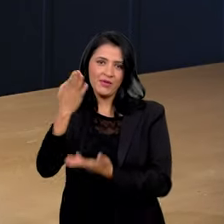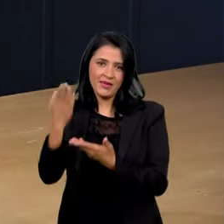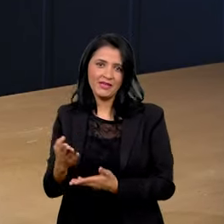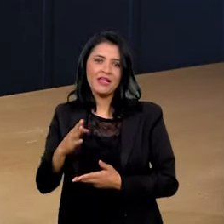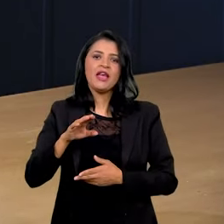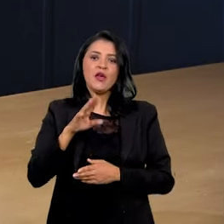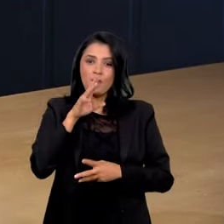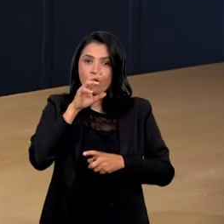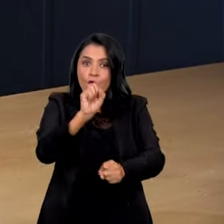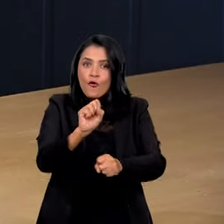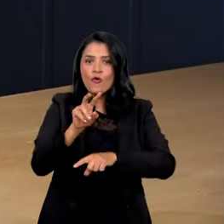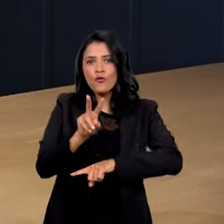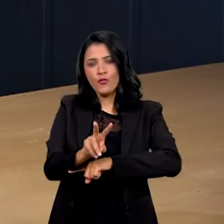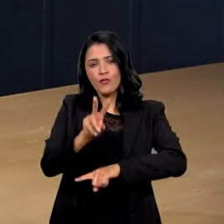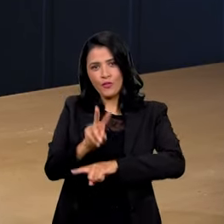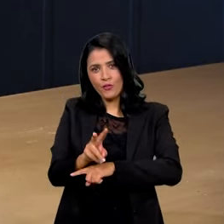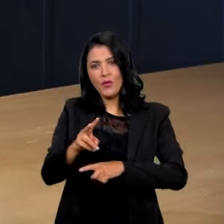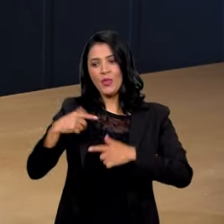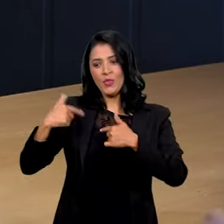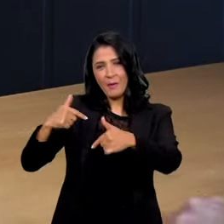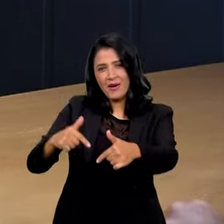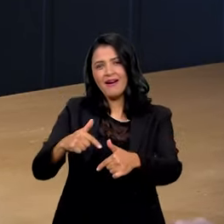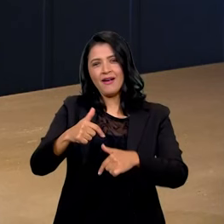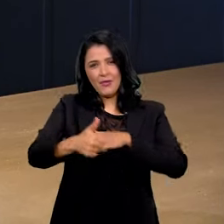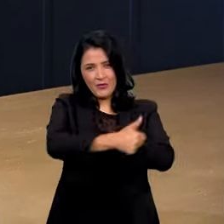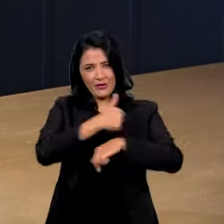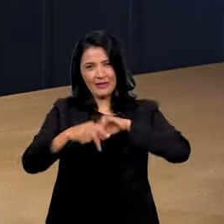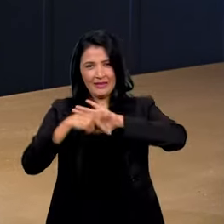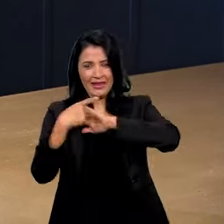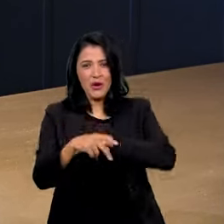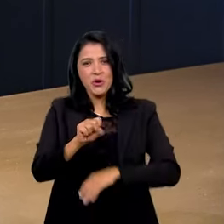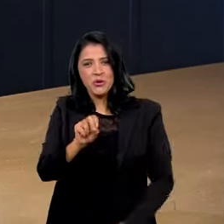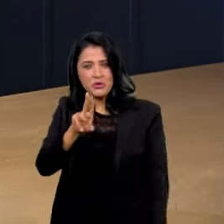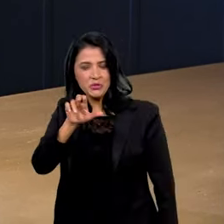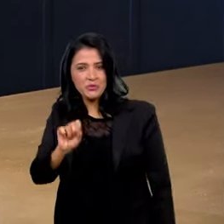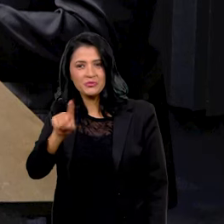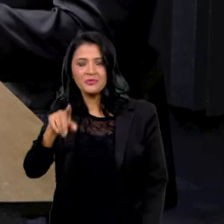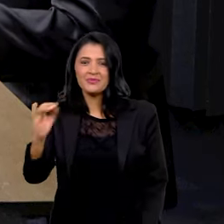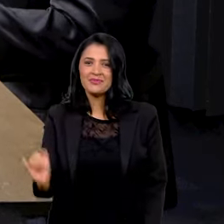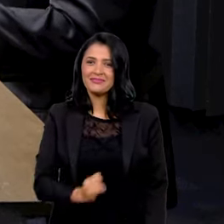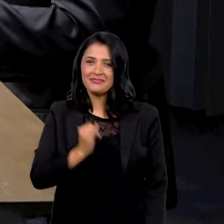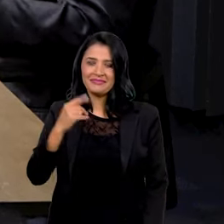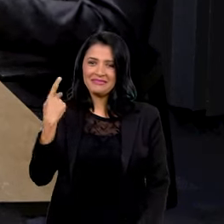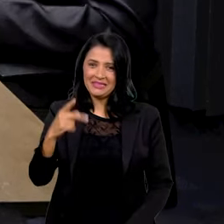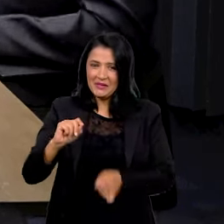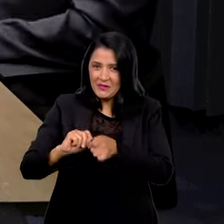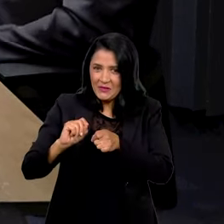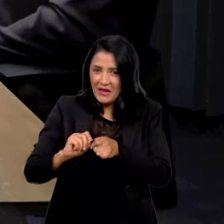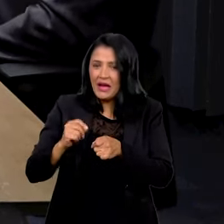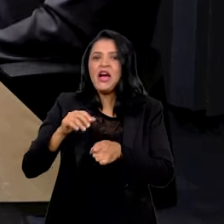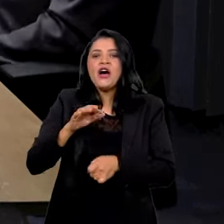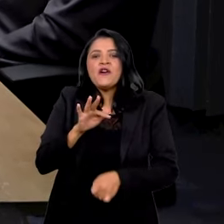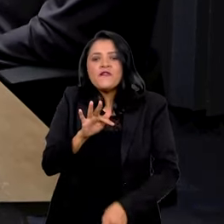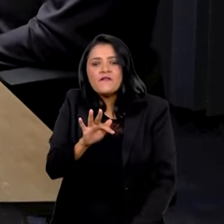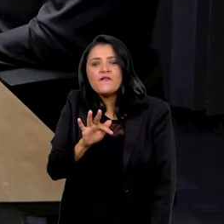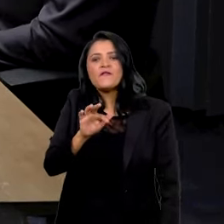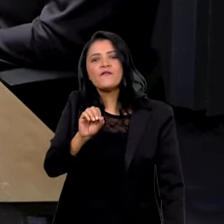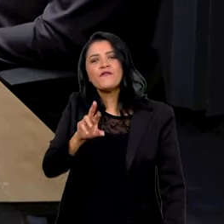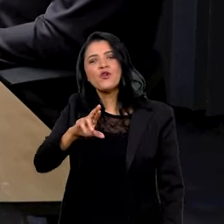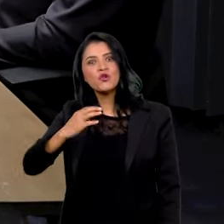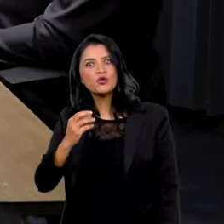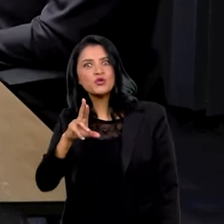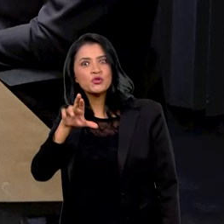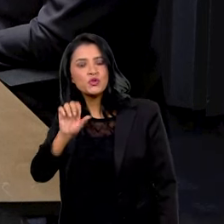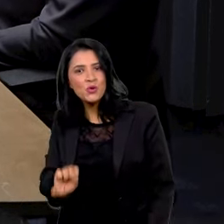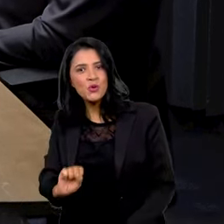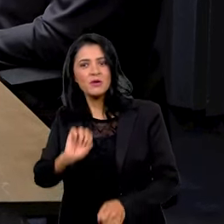a forsas na verdade H essa força eh nesse momento de de extrema calamidade de extrema